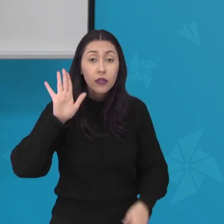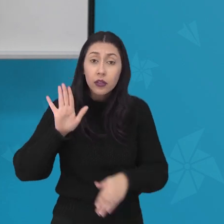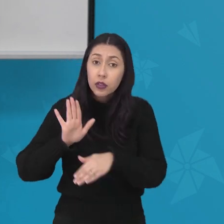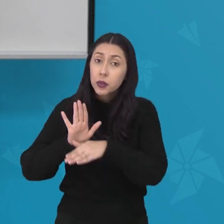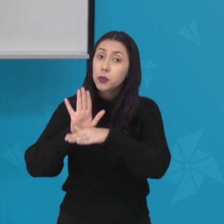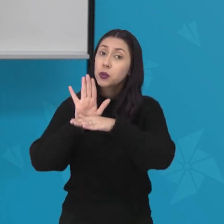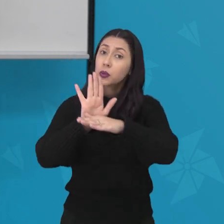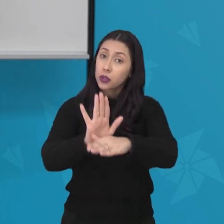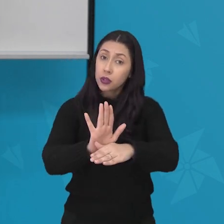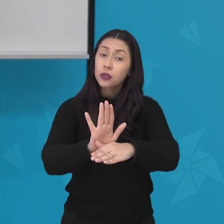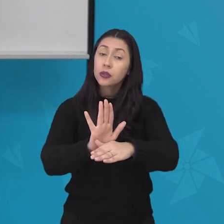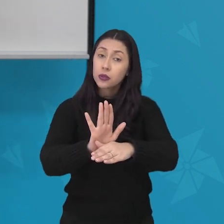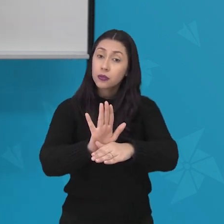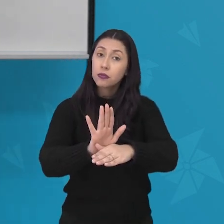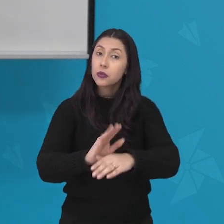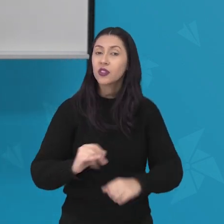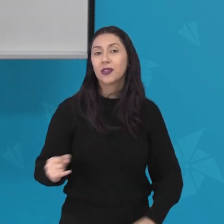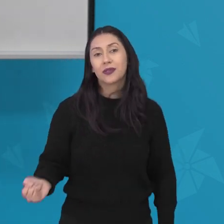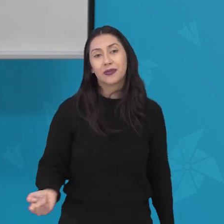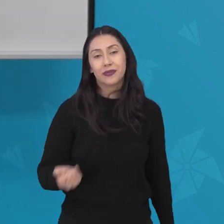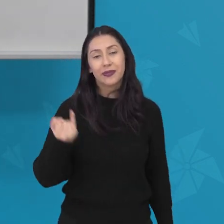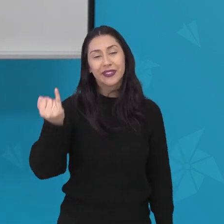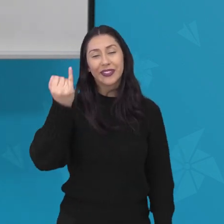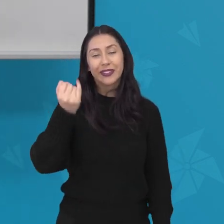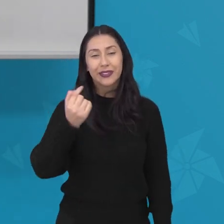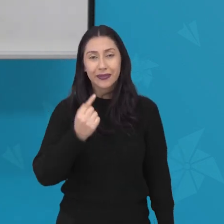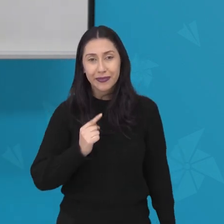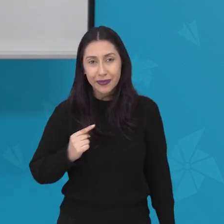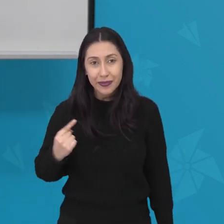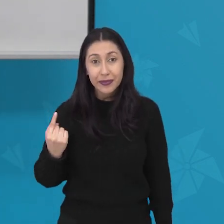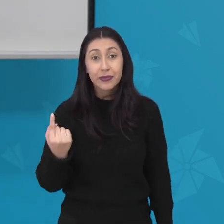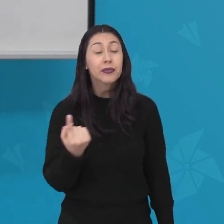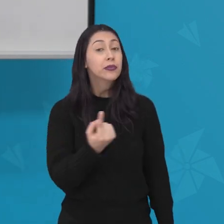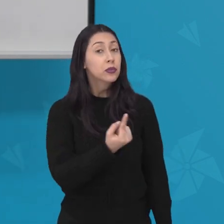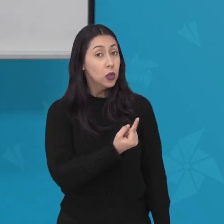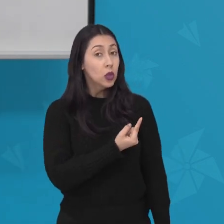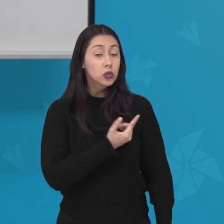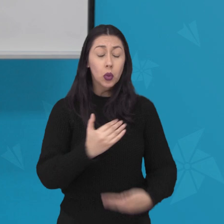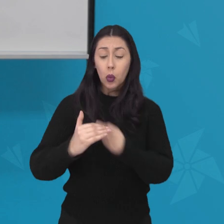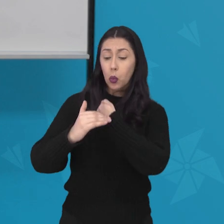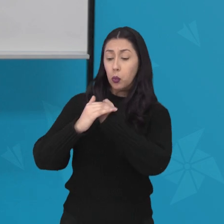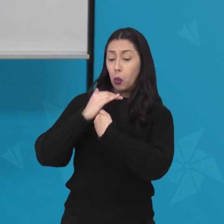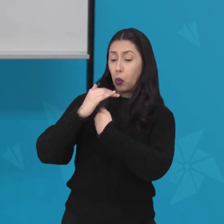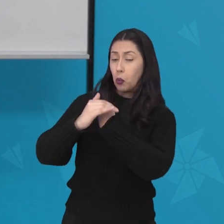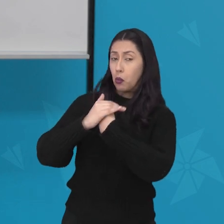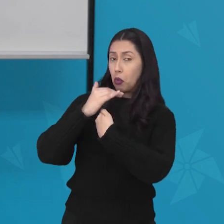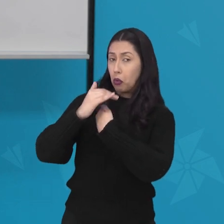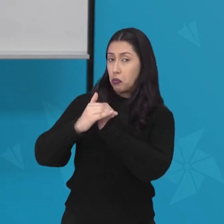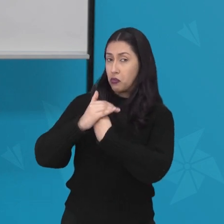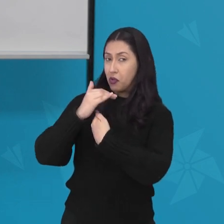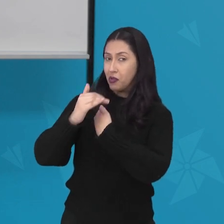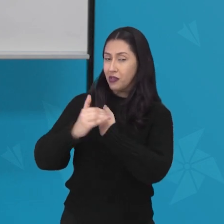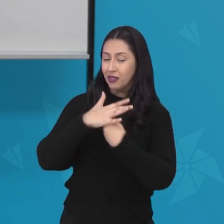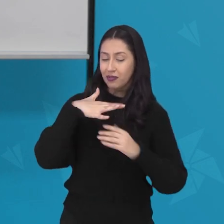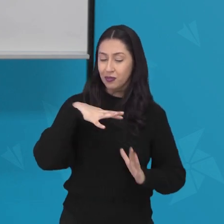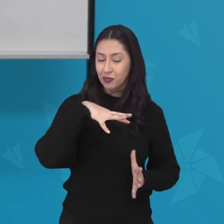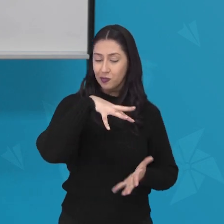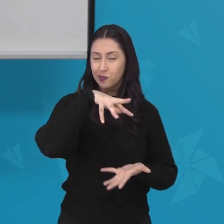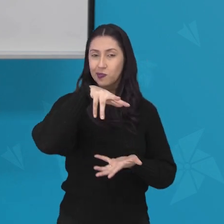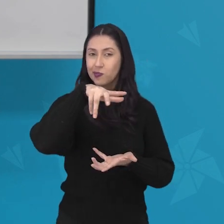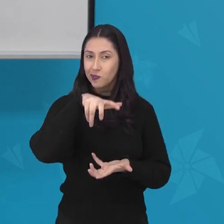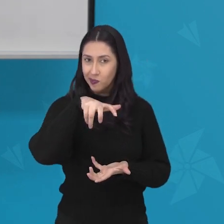nos oferecer e que é muito importante para a gente se orientar em relação ao